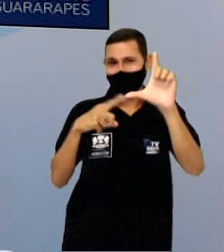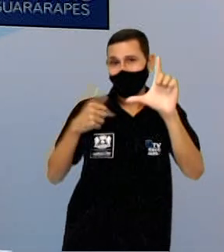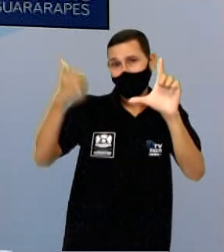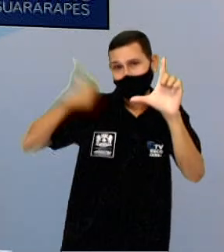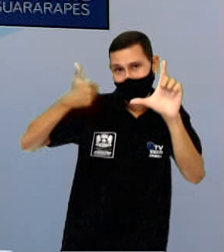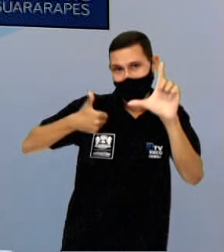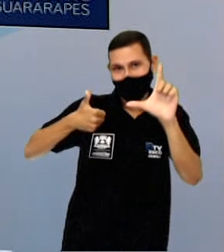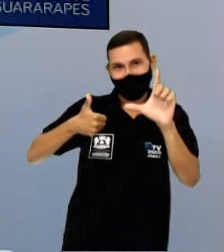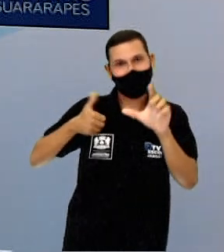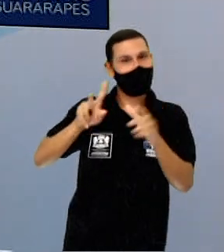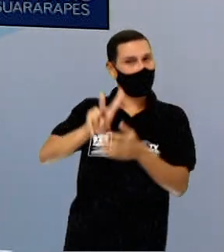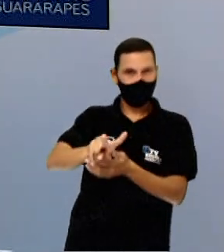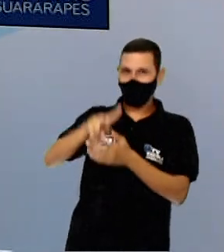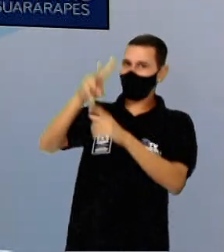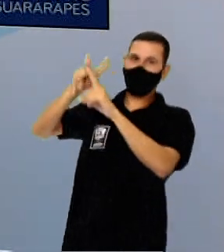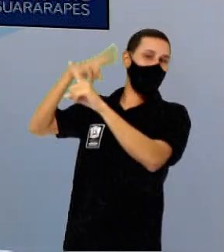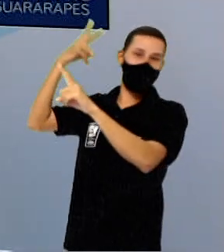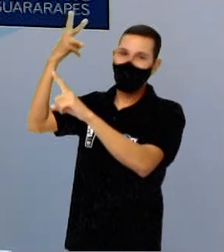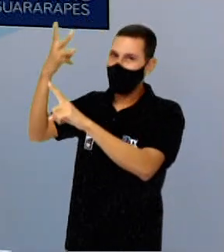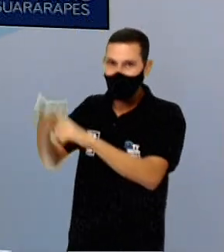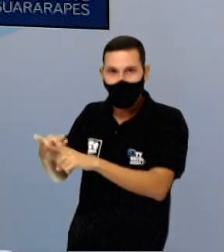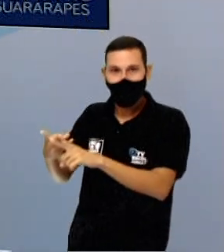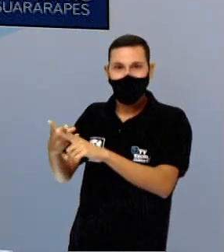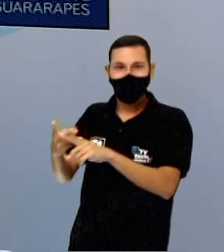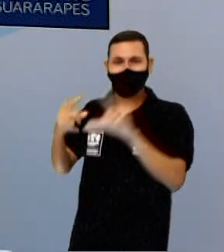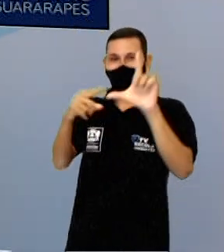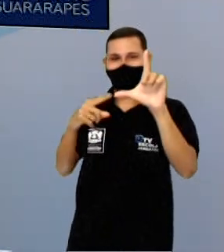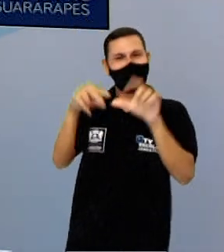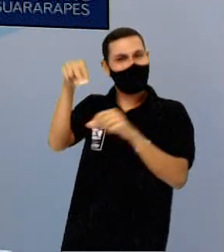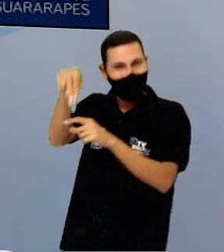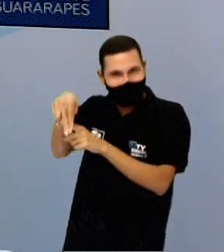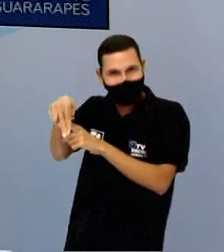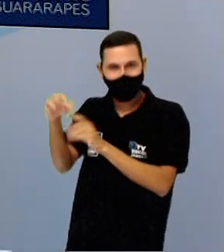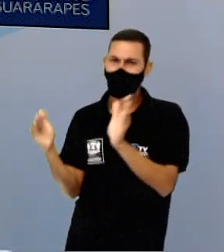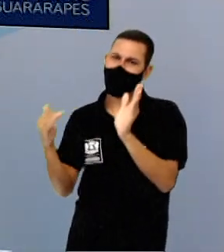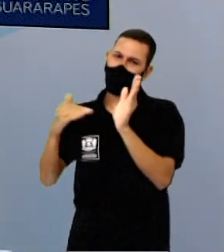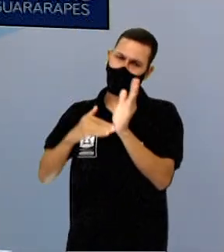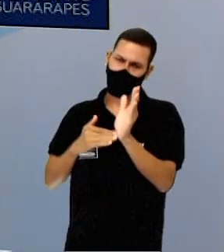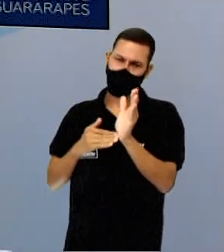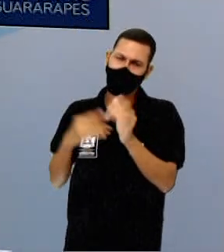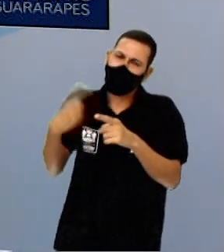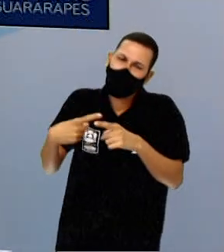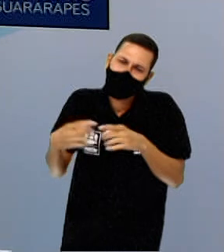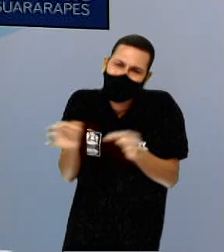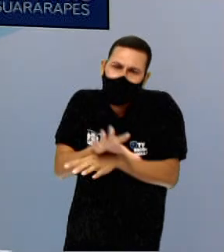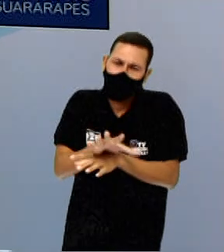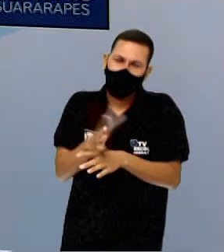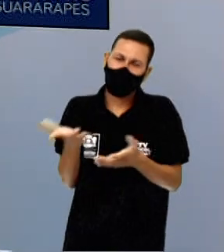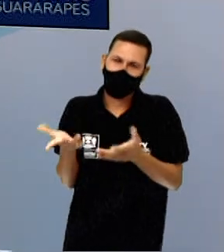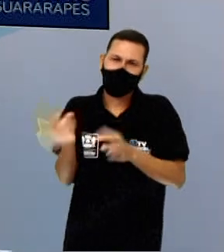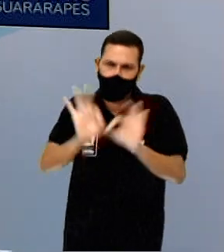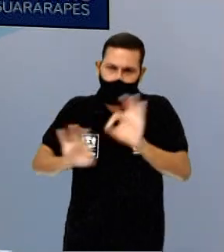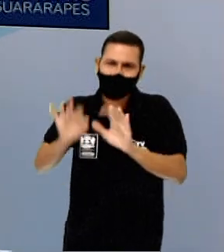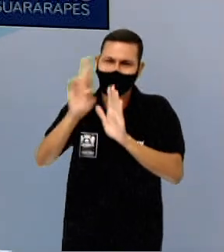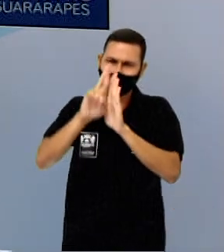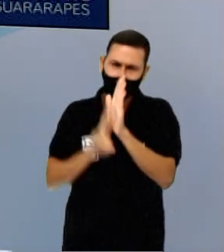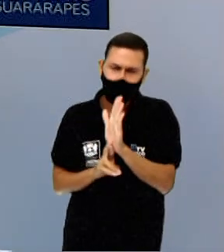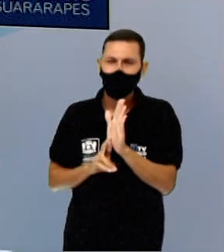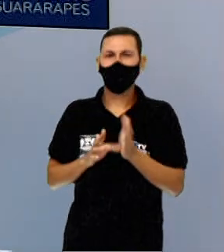não dobra o N, né, a última consoante da letra, mesmo acabando em consoante, vogal, consoante, certo?